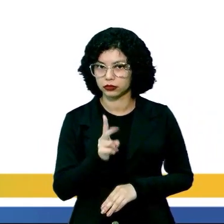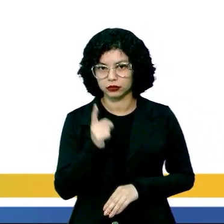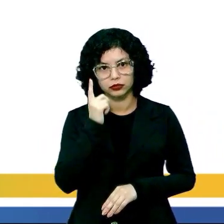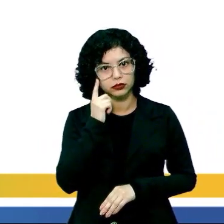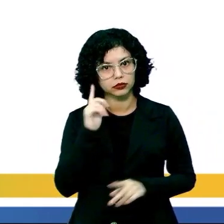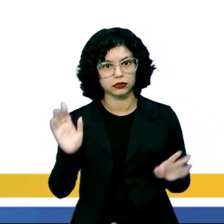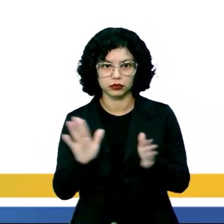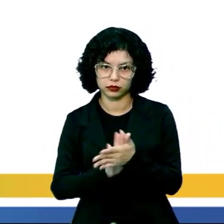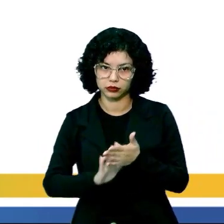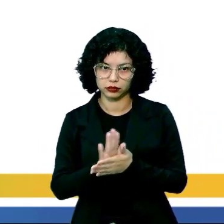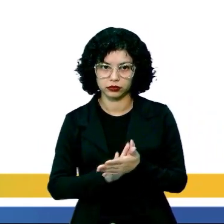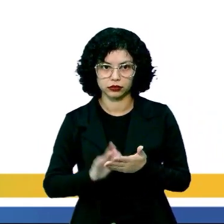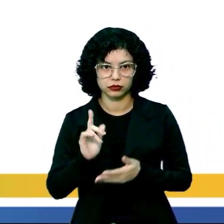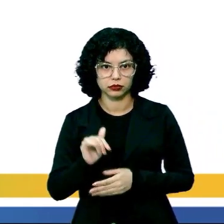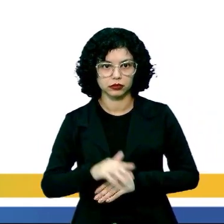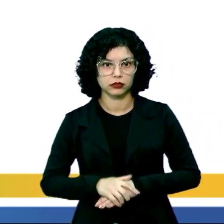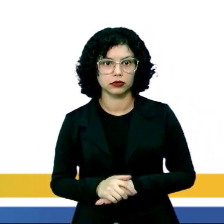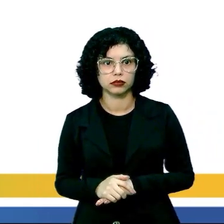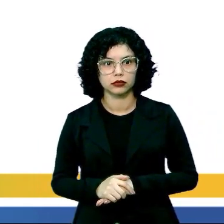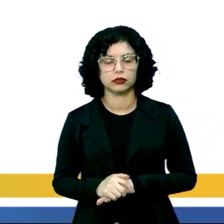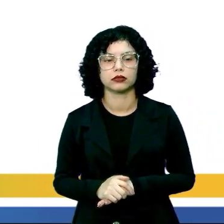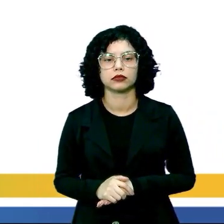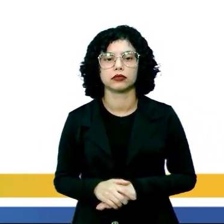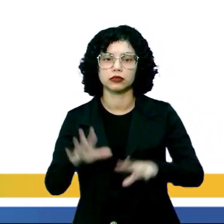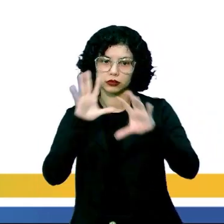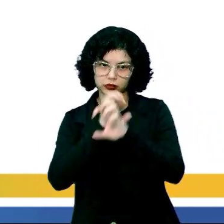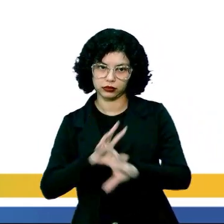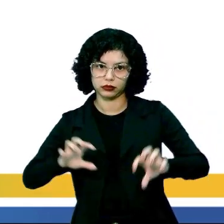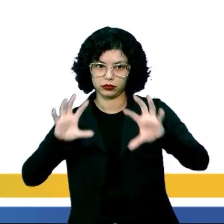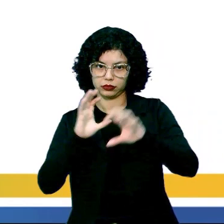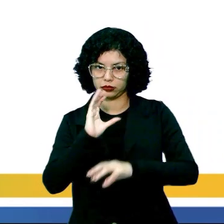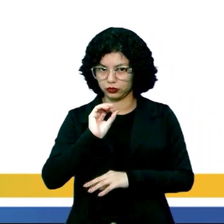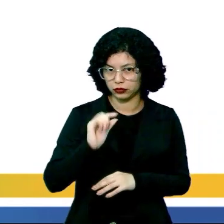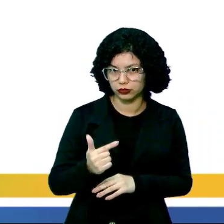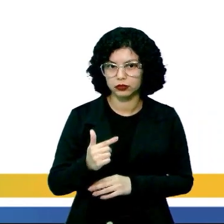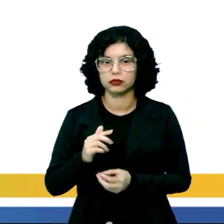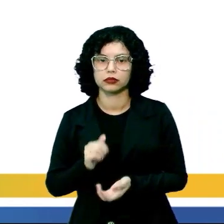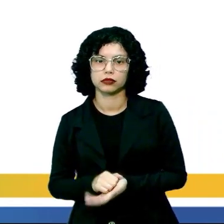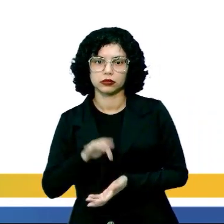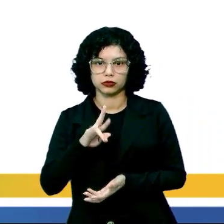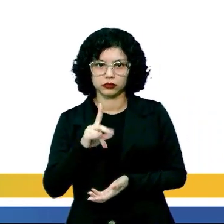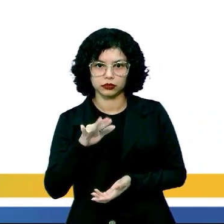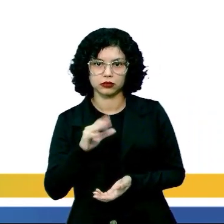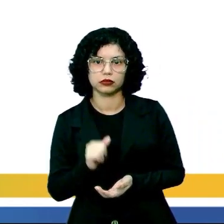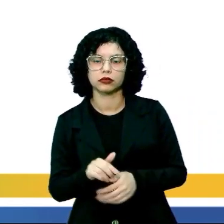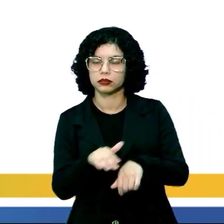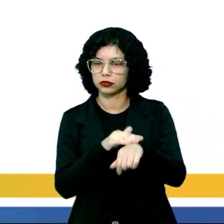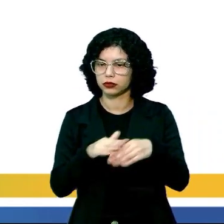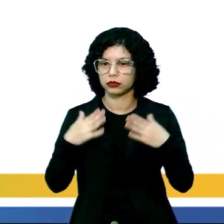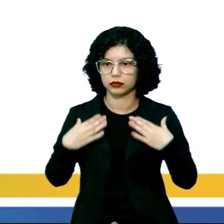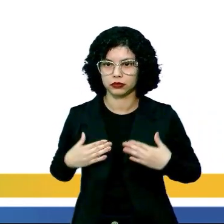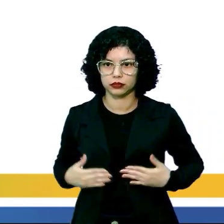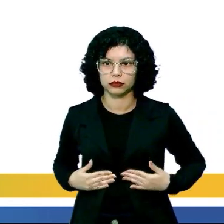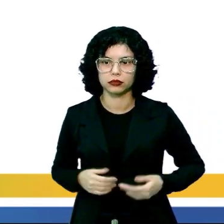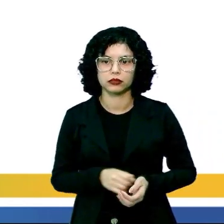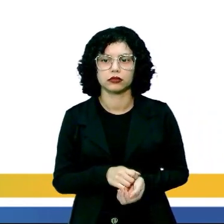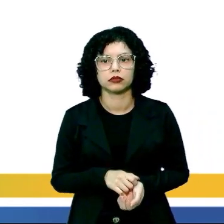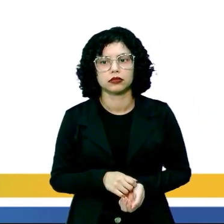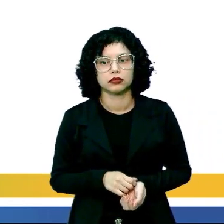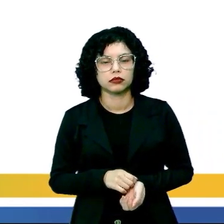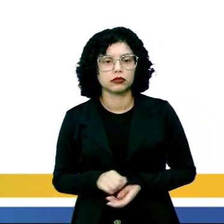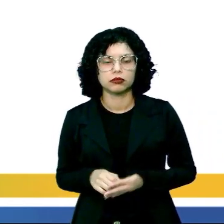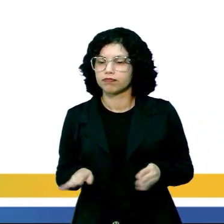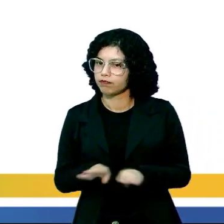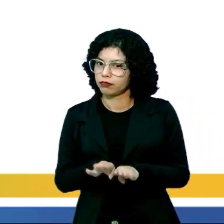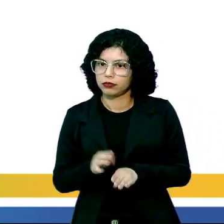lógica, nada a ver, cancela ela. Alternativa D, o gás, oxigênios e metabólicos para os tecidos corpóreos.